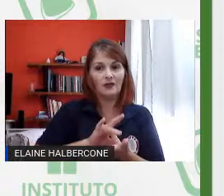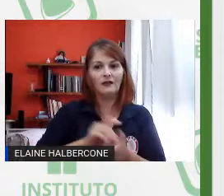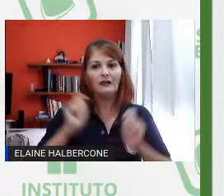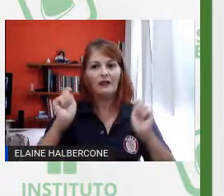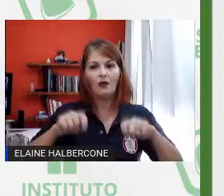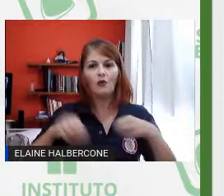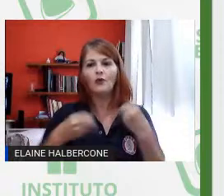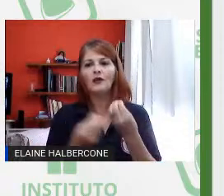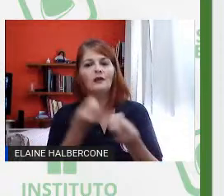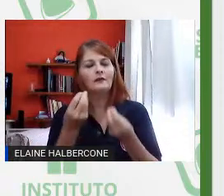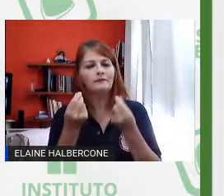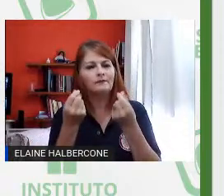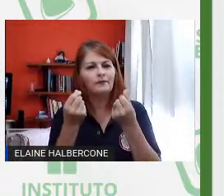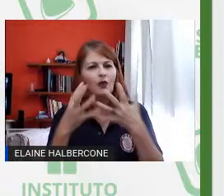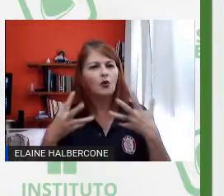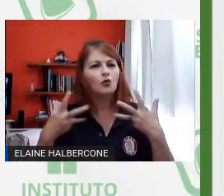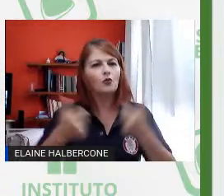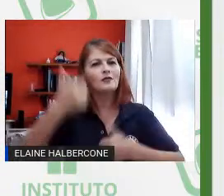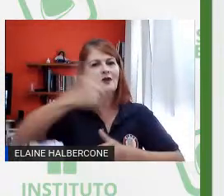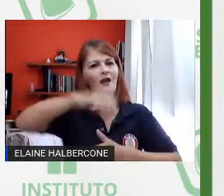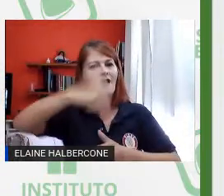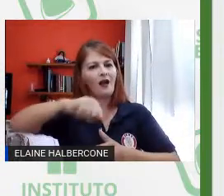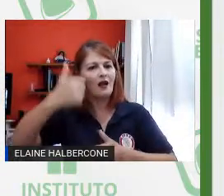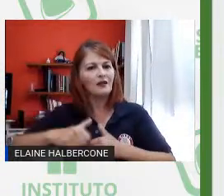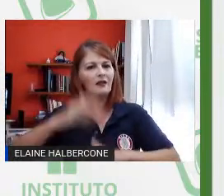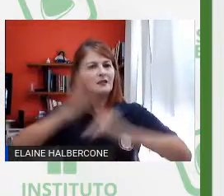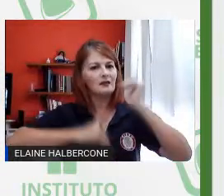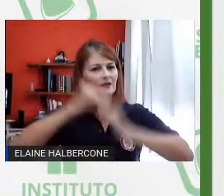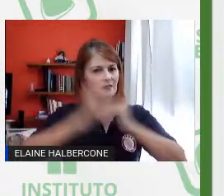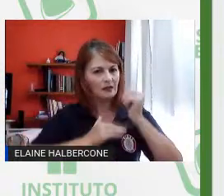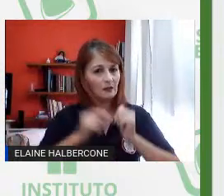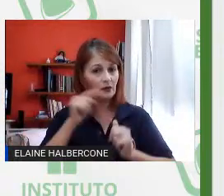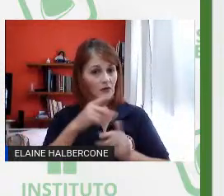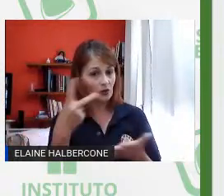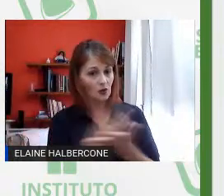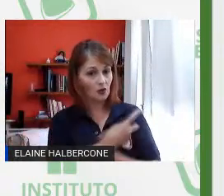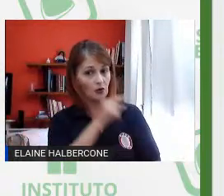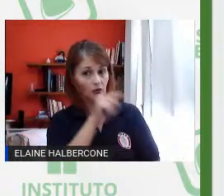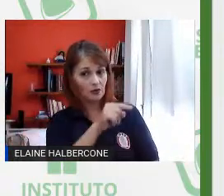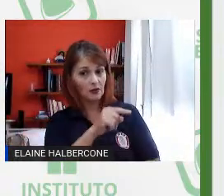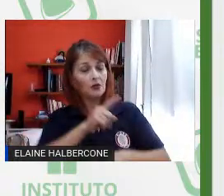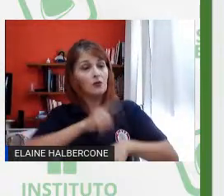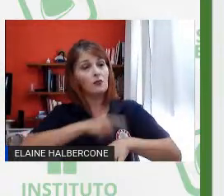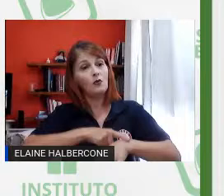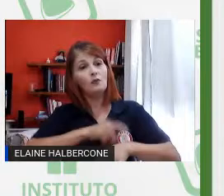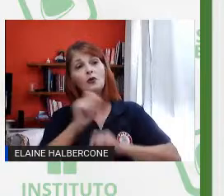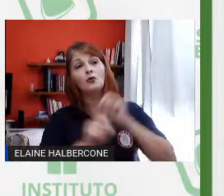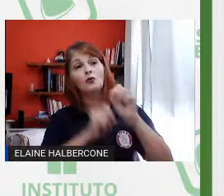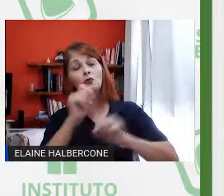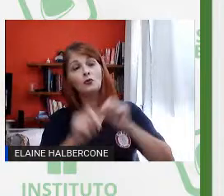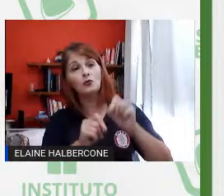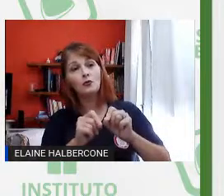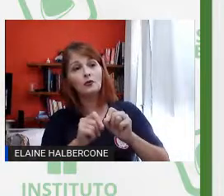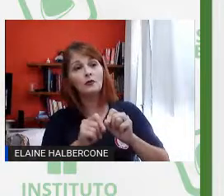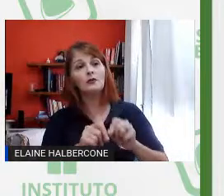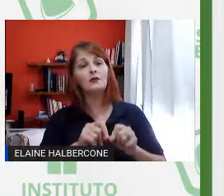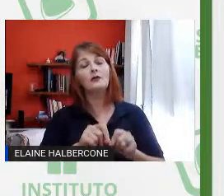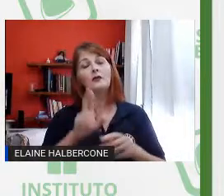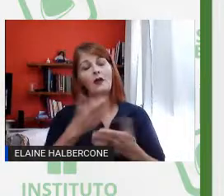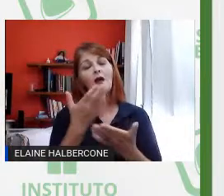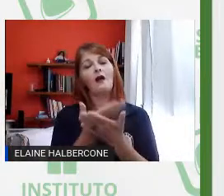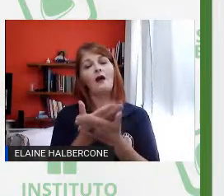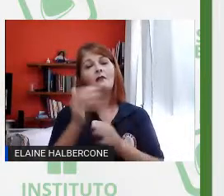colocar toda essa análise em prática. E isso aconteceu dentro desse momento, que foi o momento da regência.